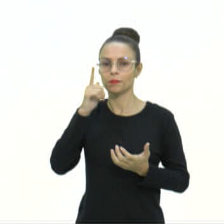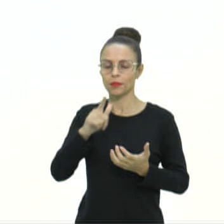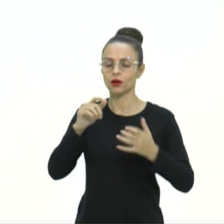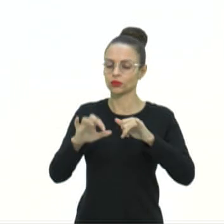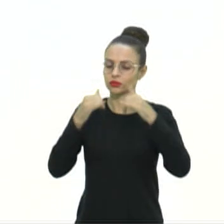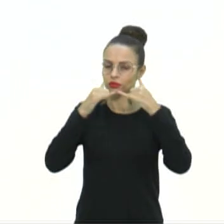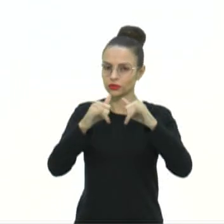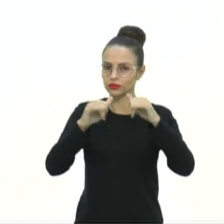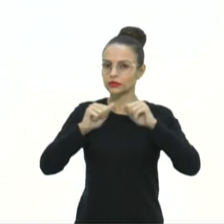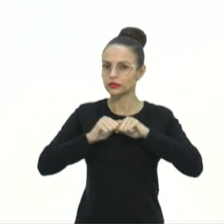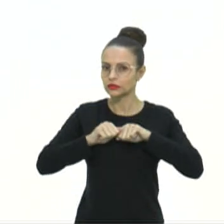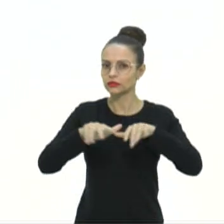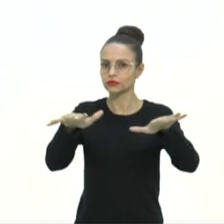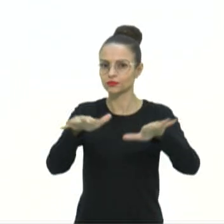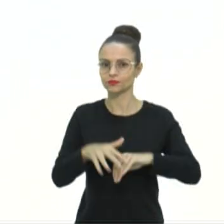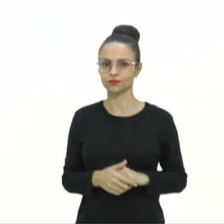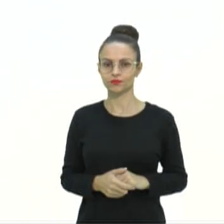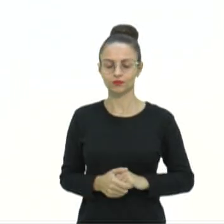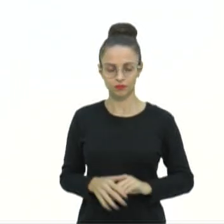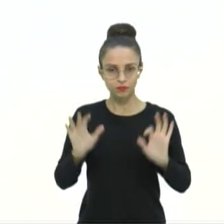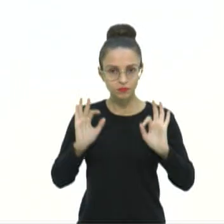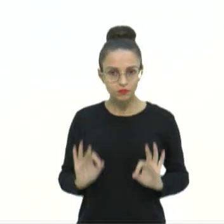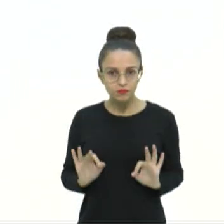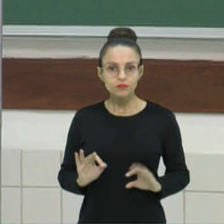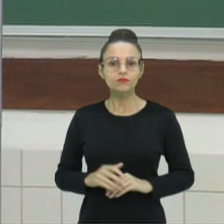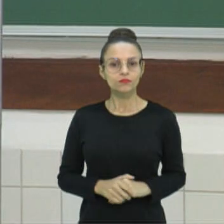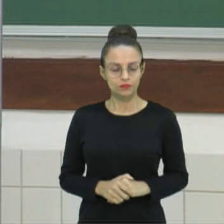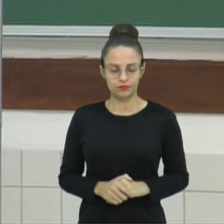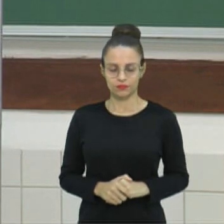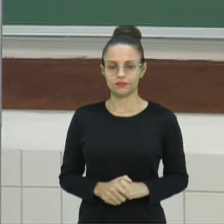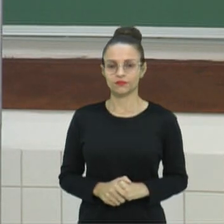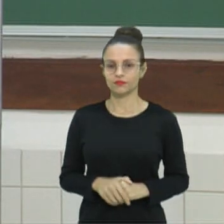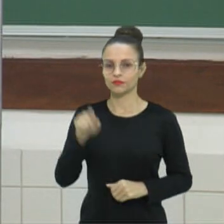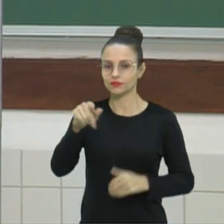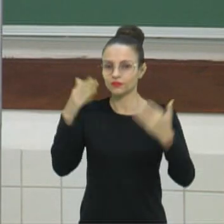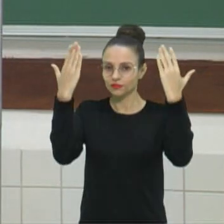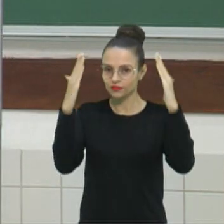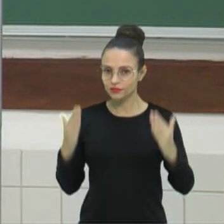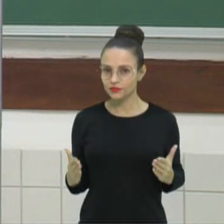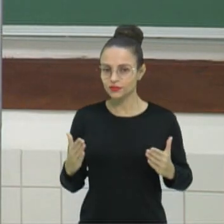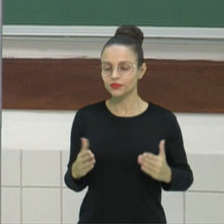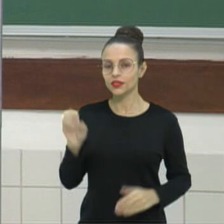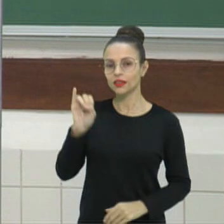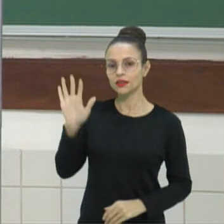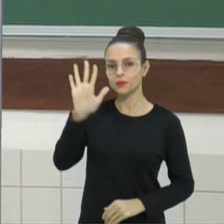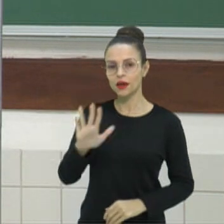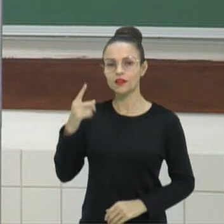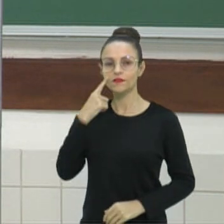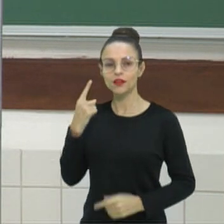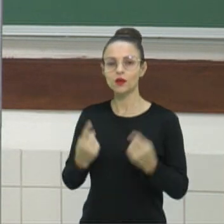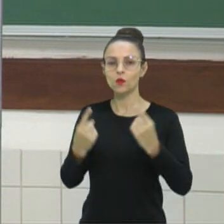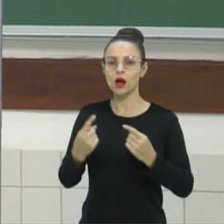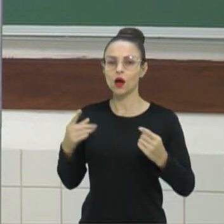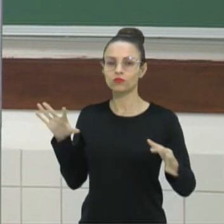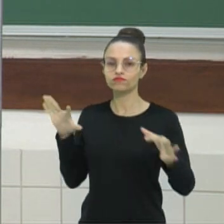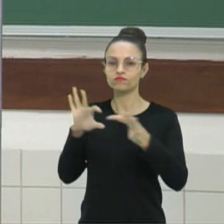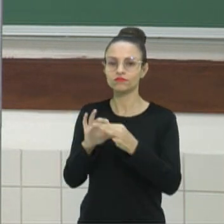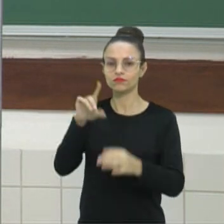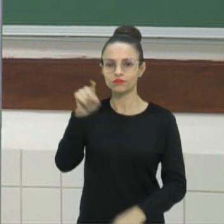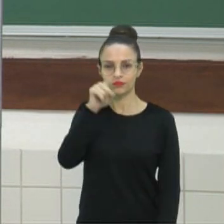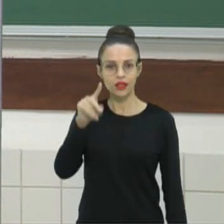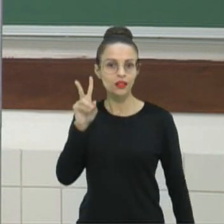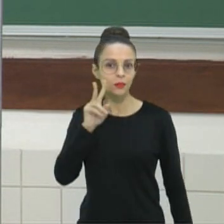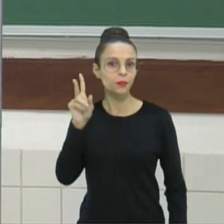geração de eletricidade. Certo? Gente, analisa a imagem e veja a melhor alternativa. E lembre-se